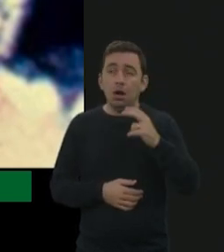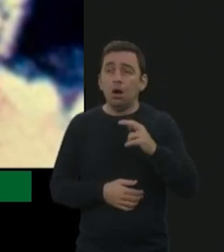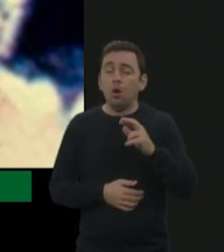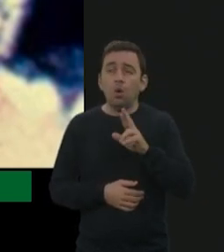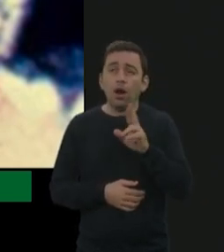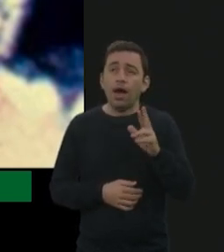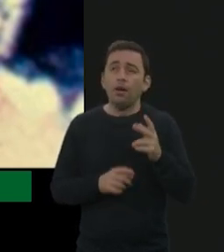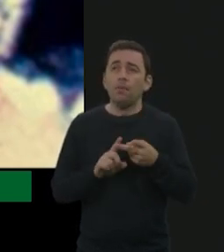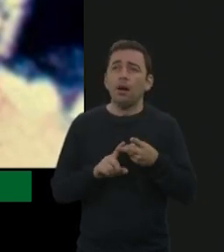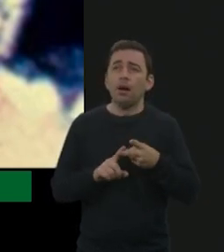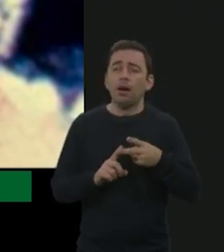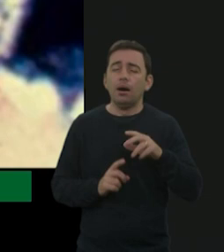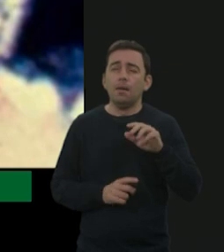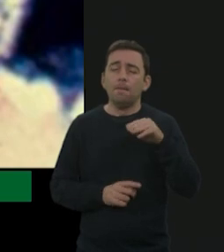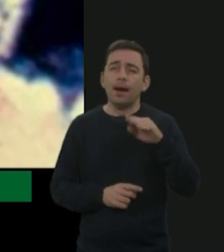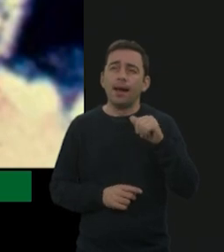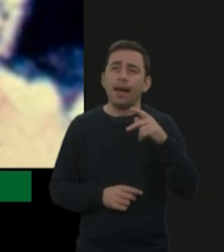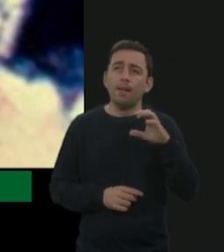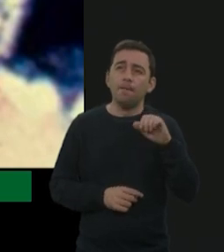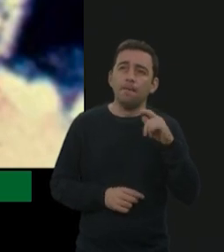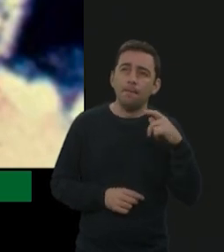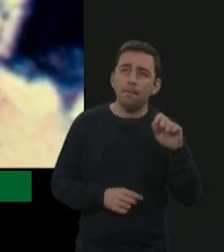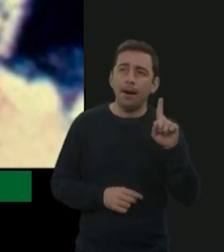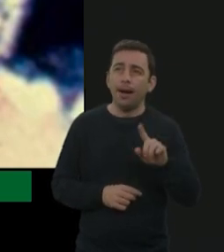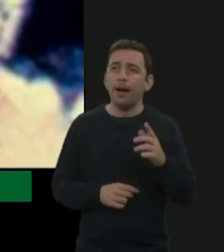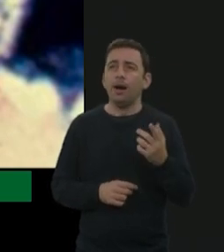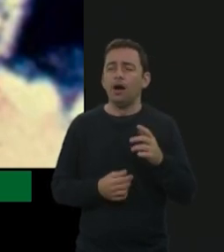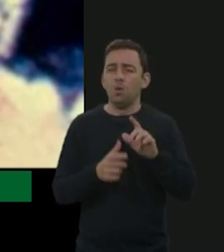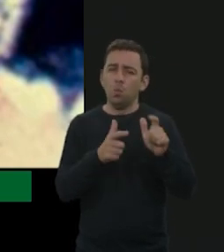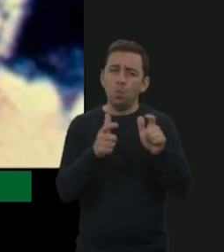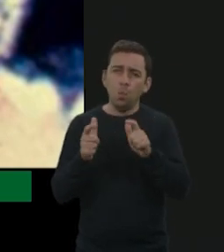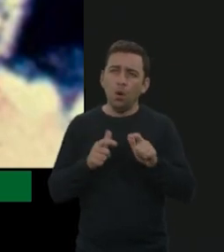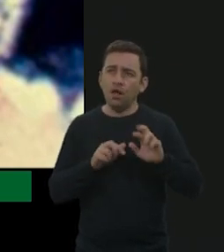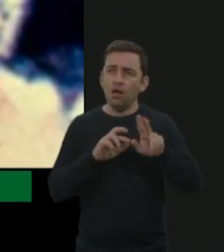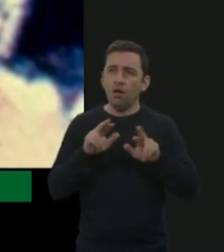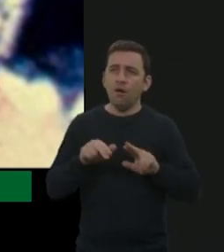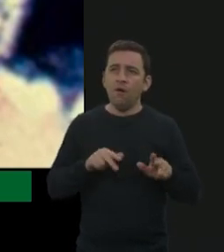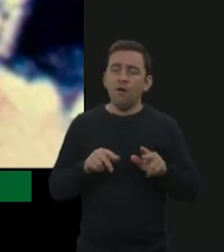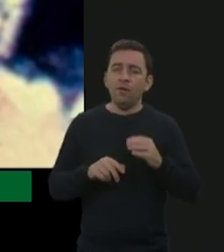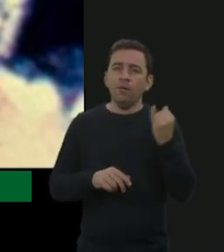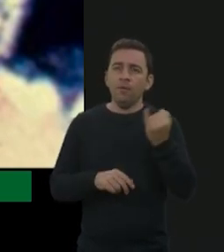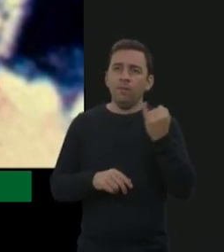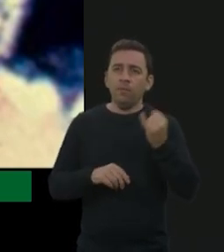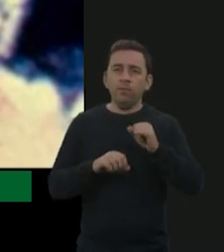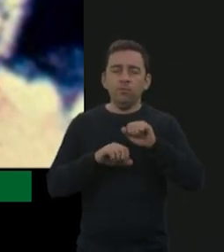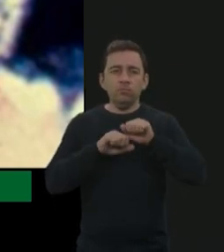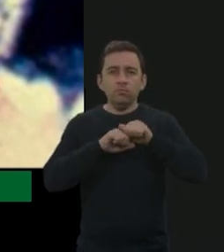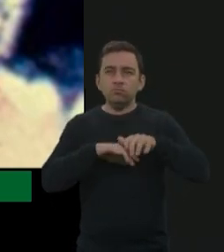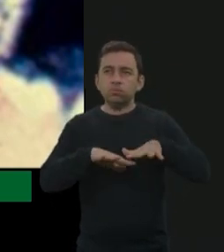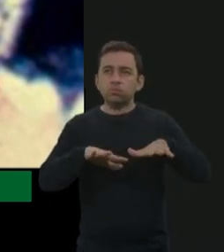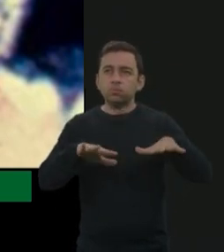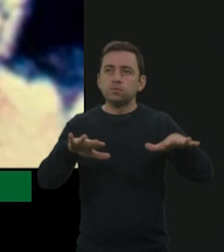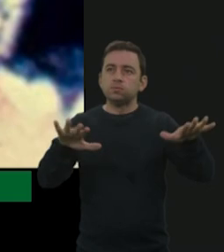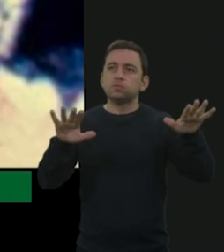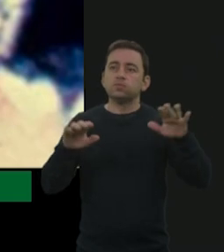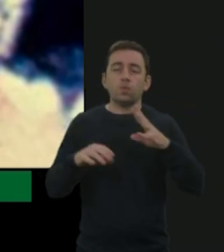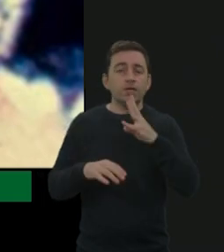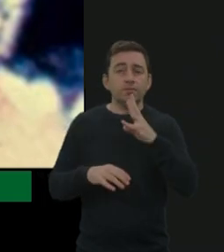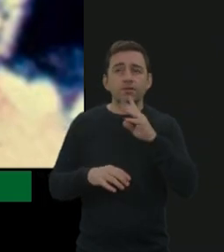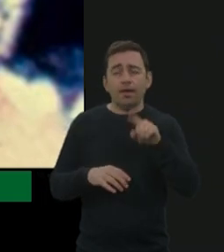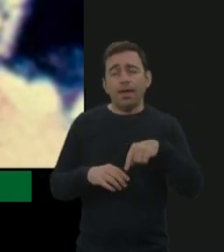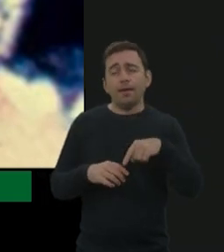de Macapá. E eu acho que a intenção é que o conhecimento seja difundido, né? Então, a medicina é para